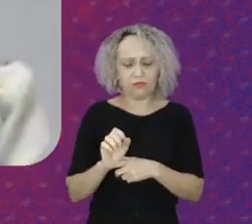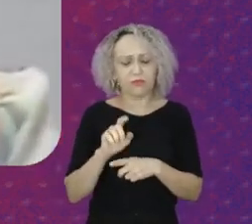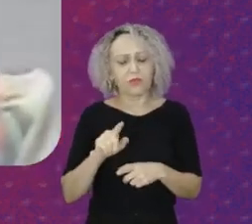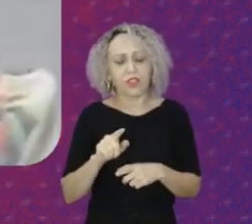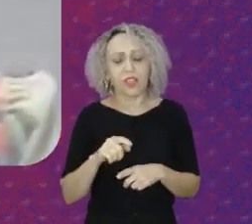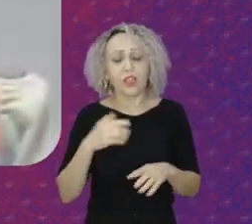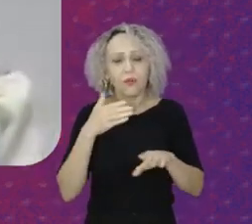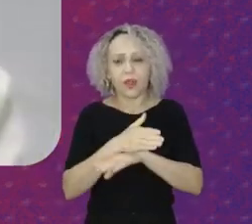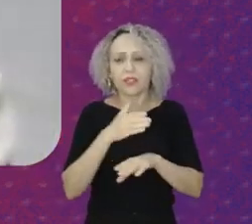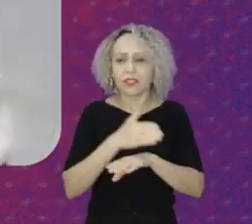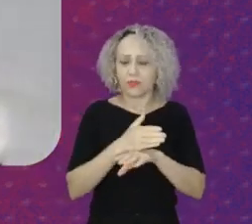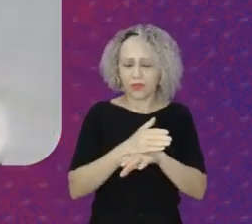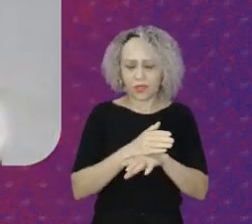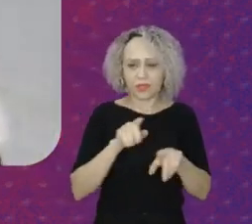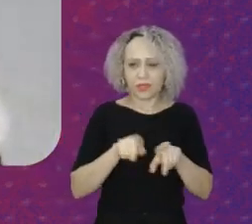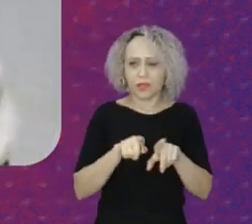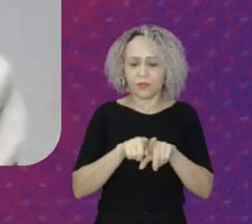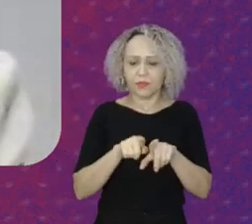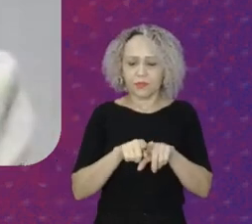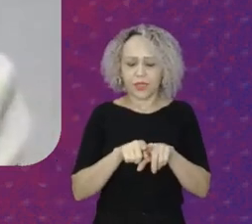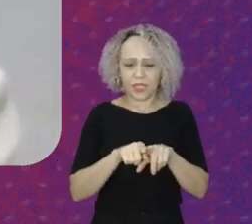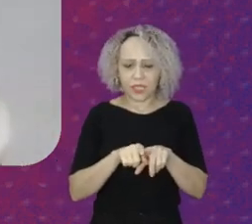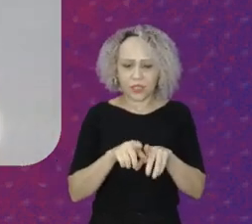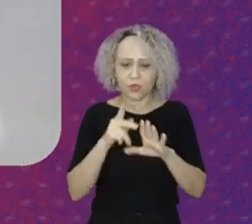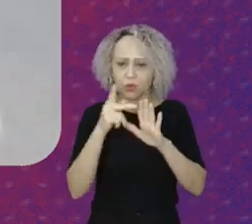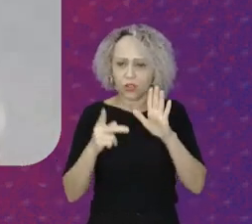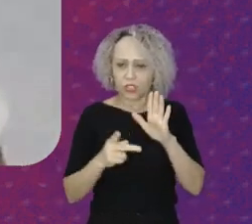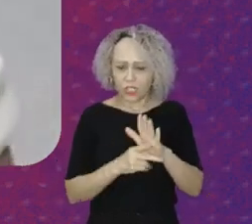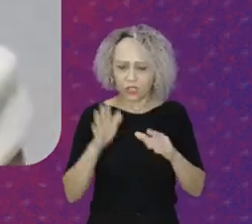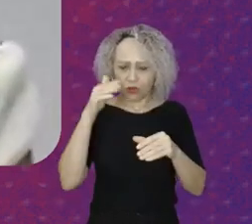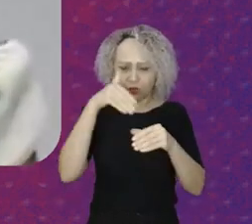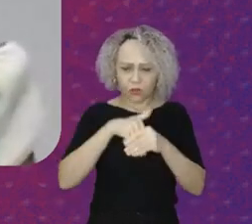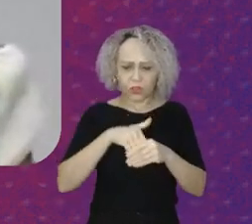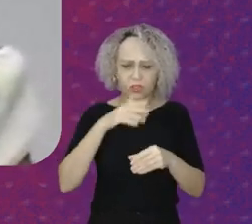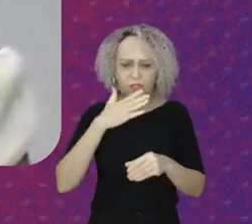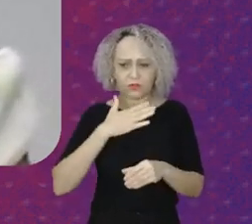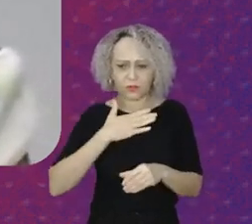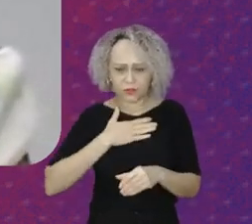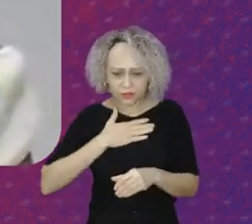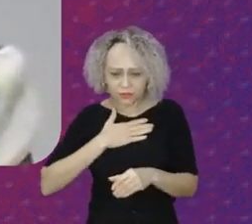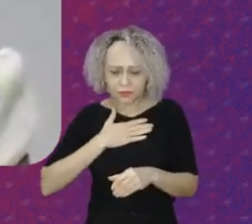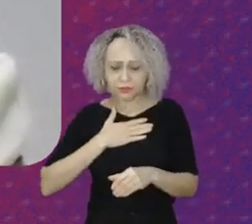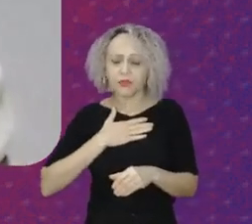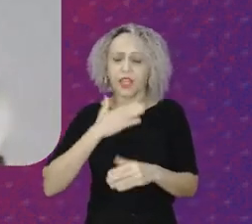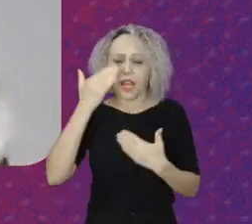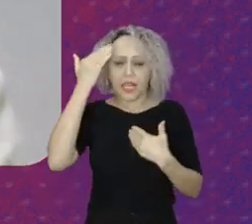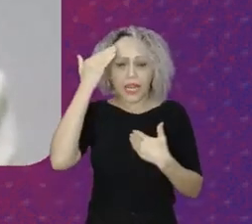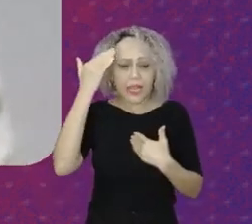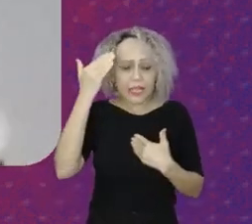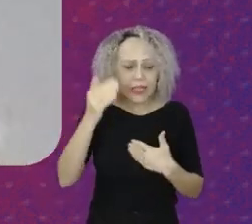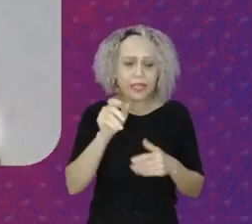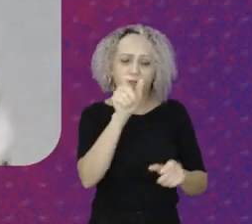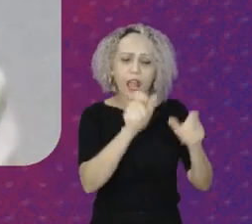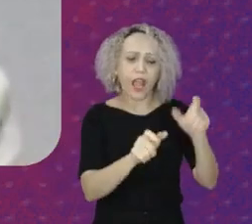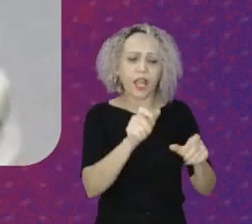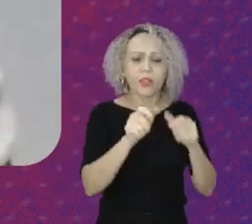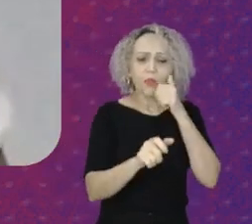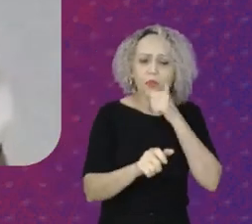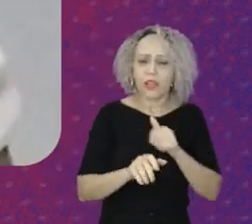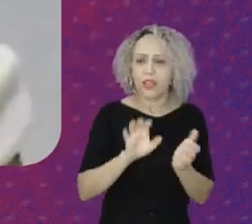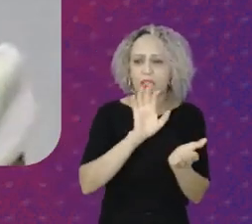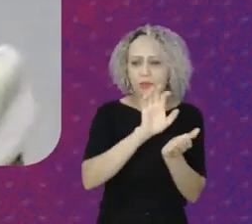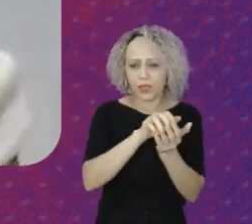projeto Vote em Negra, também quero aqui reforçar e agradecer a rede de Pernambuco, das mulheres de Pernambuco que atuaram